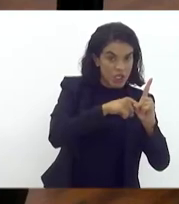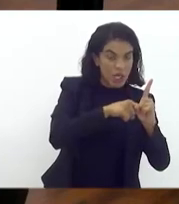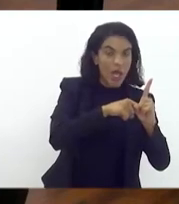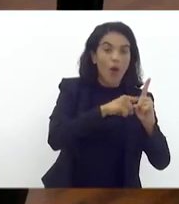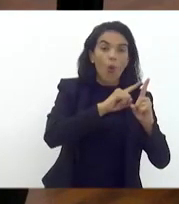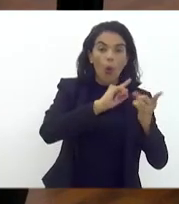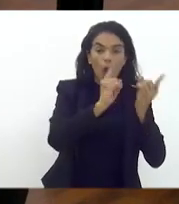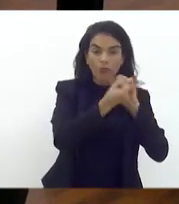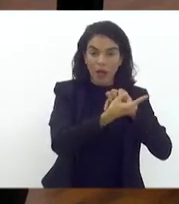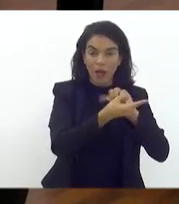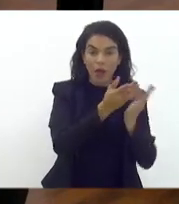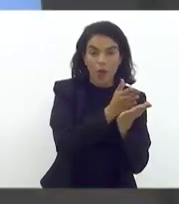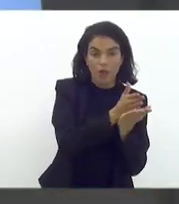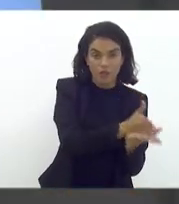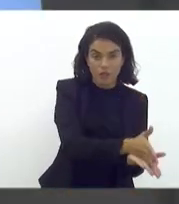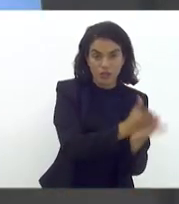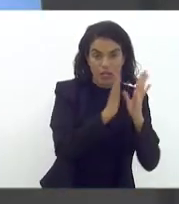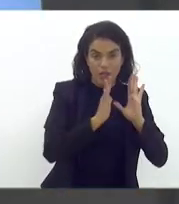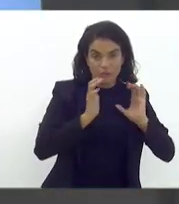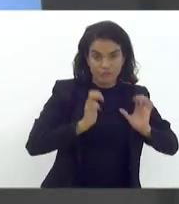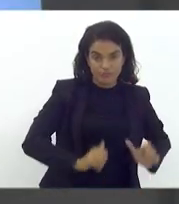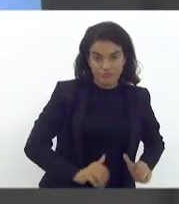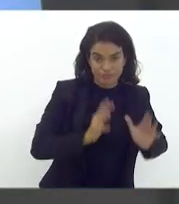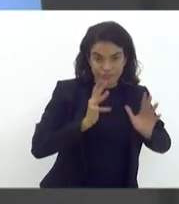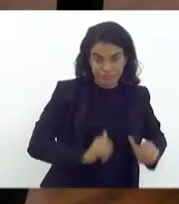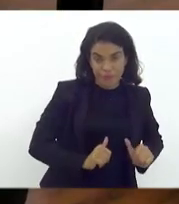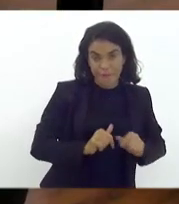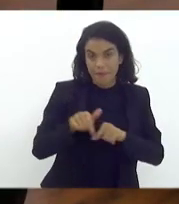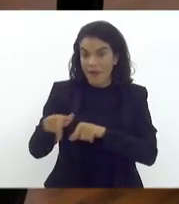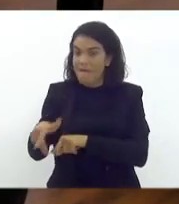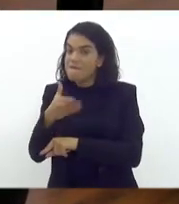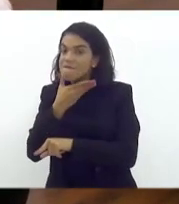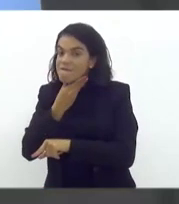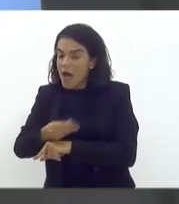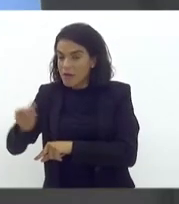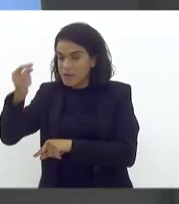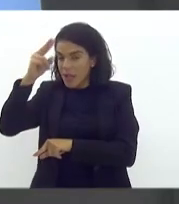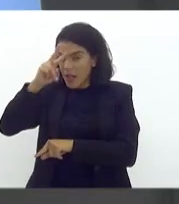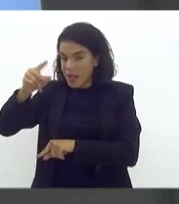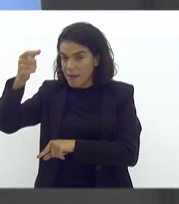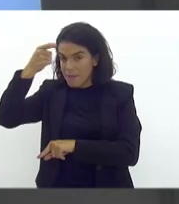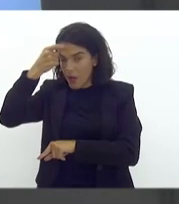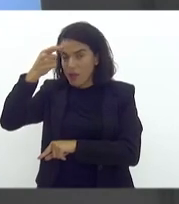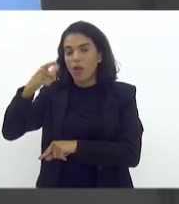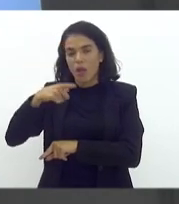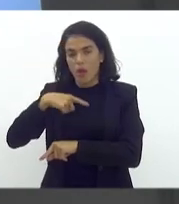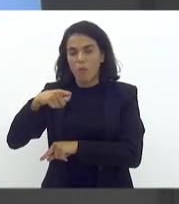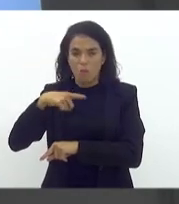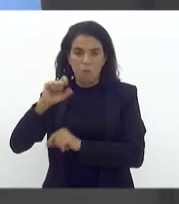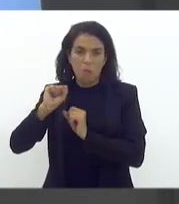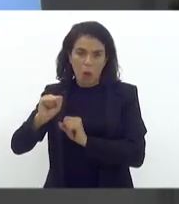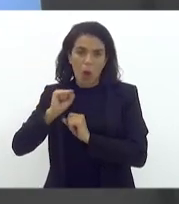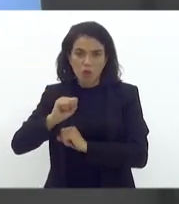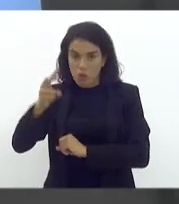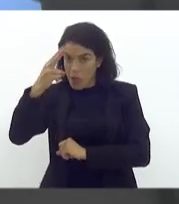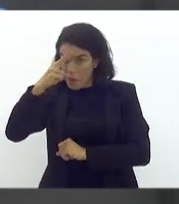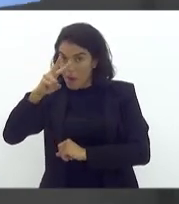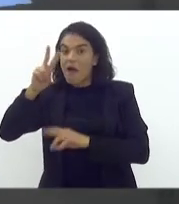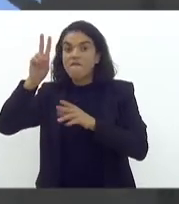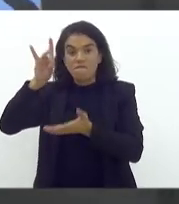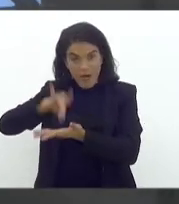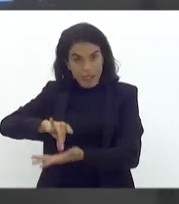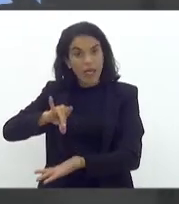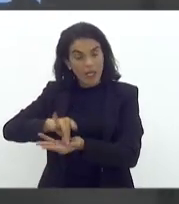honestidade porque porque as falsas memórias eu posso ter um reconhecimento verdadeiro e para